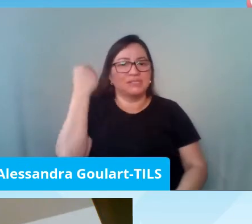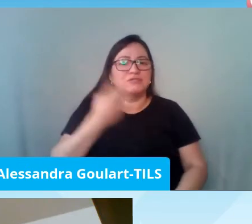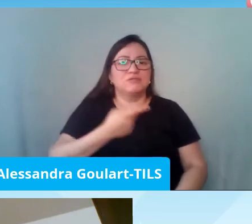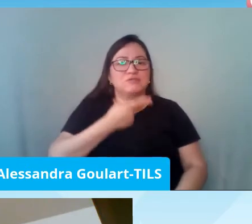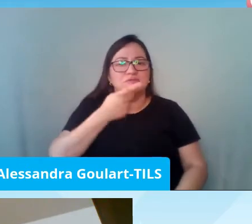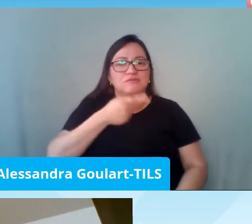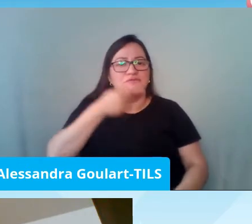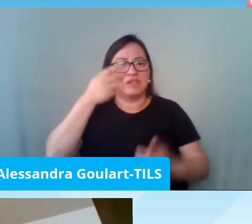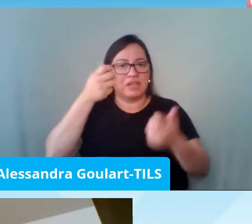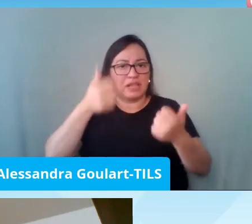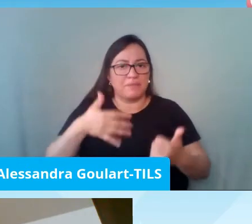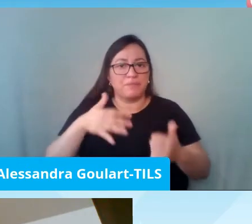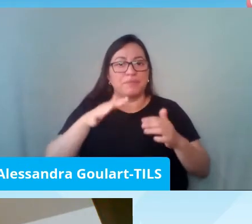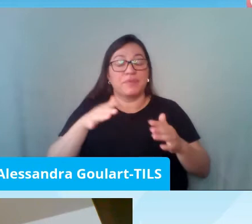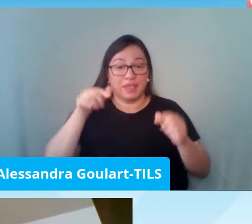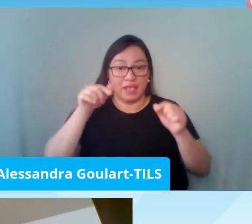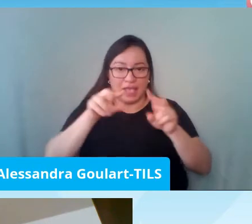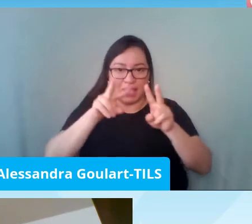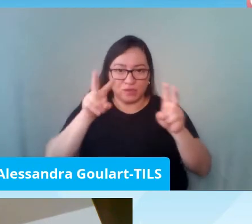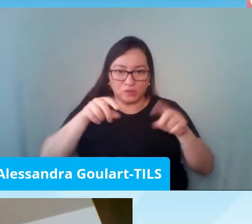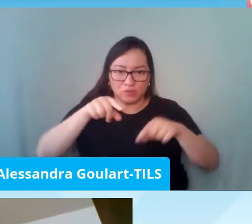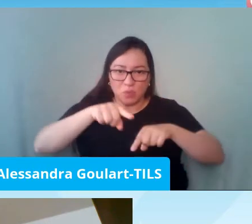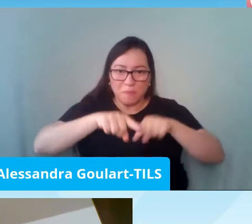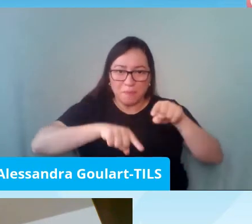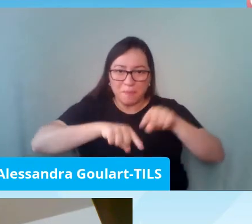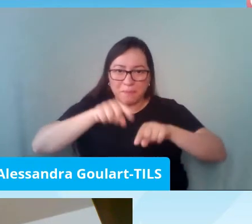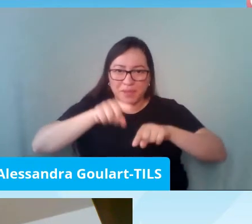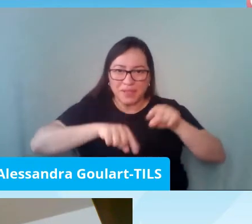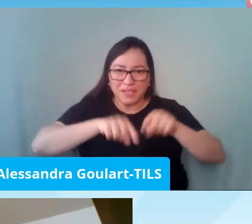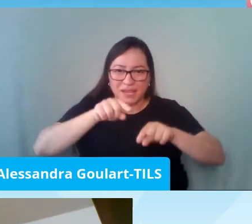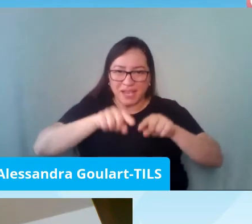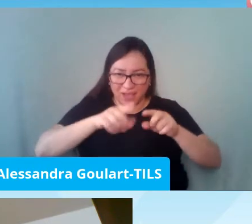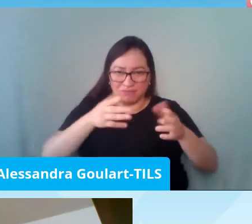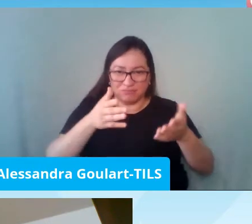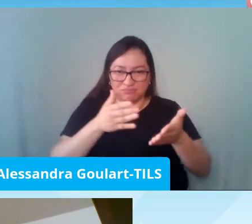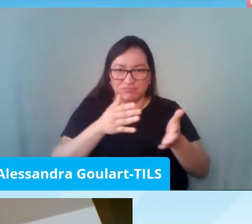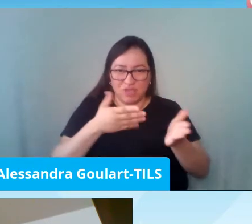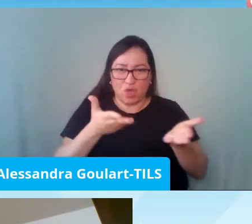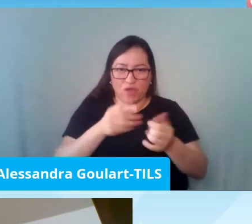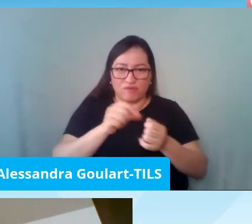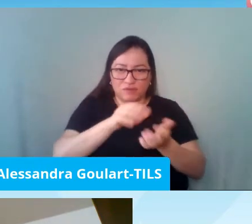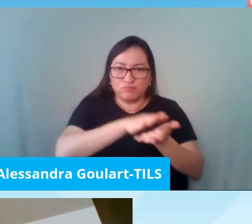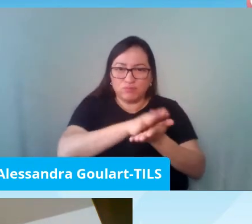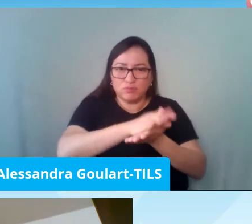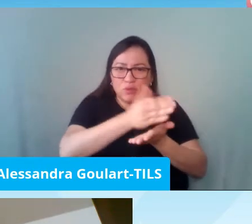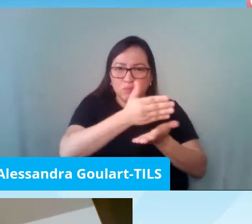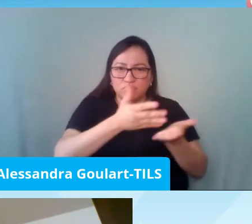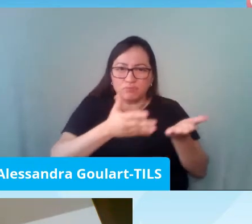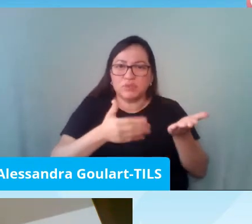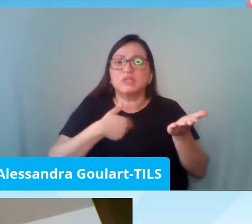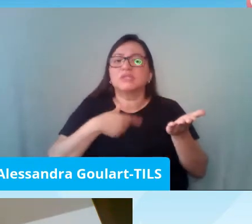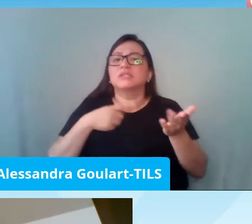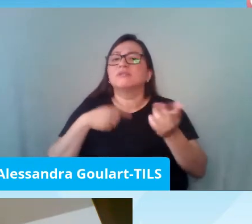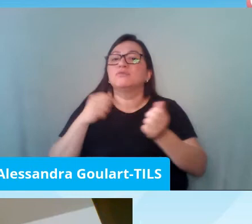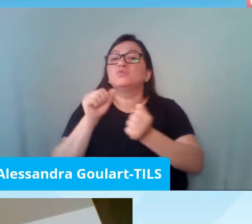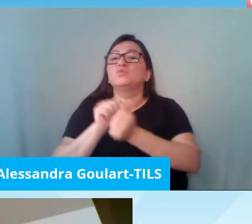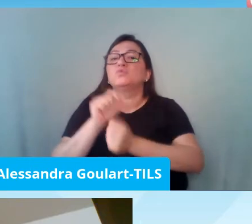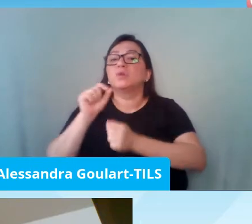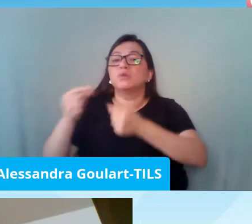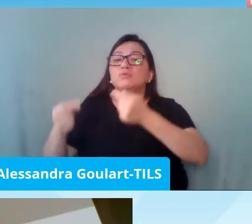debruçaram mais na construção desse material, a gente teve muita colaboração, né? Tanto da saúde LGBT, da